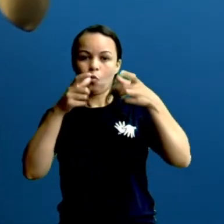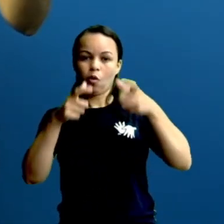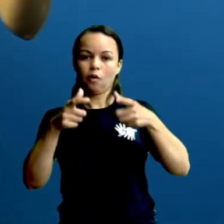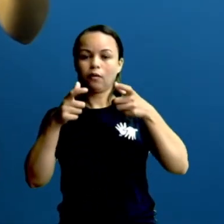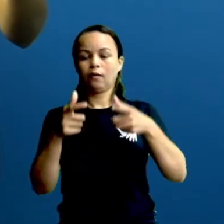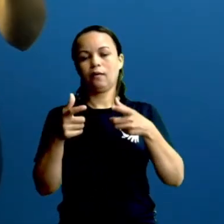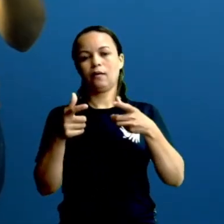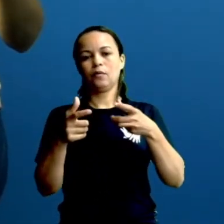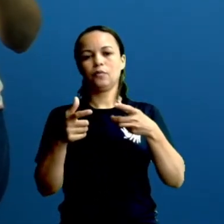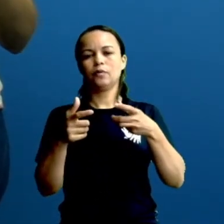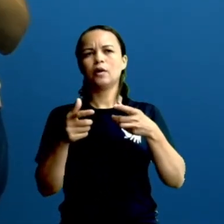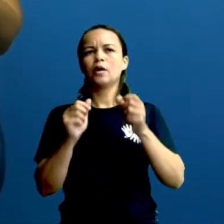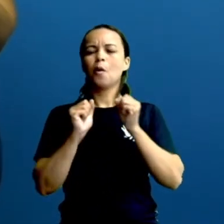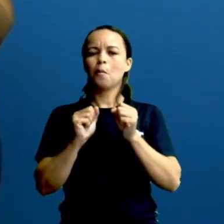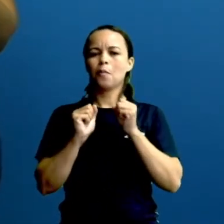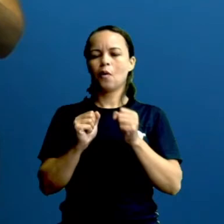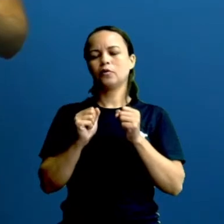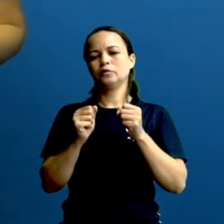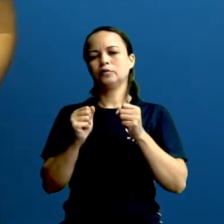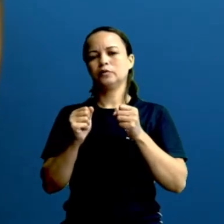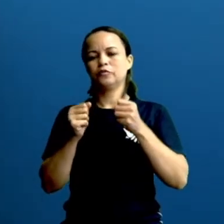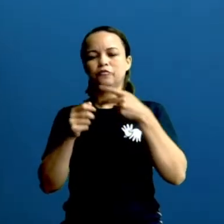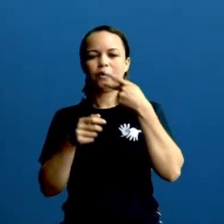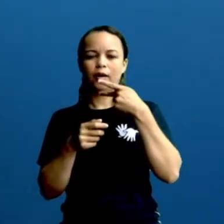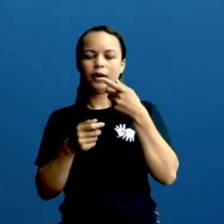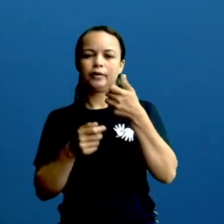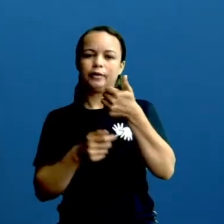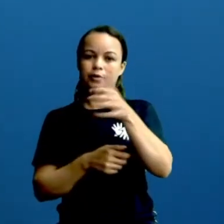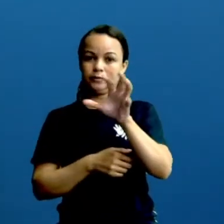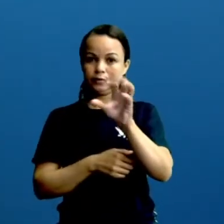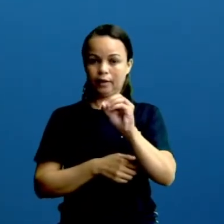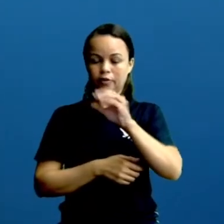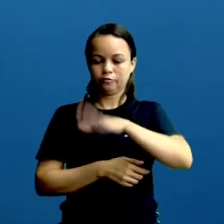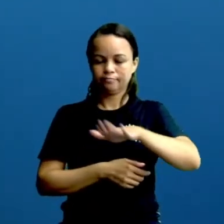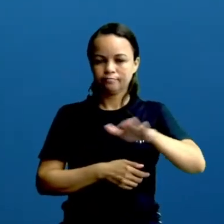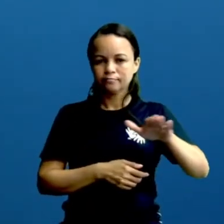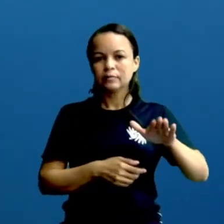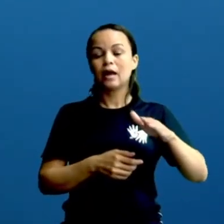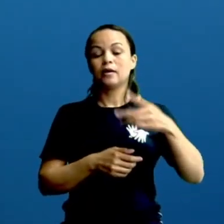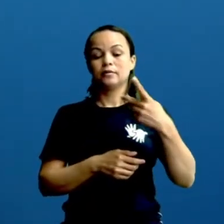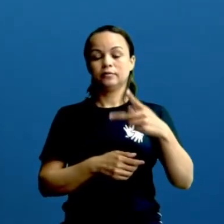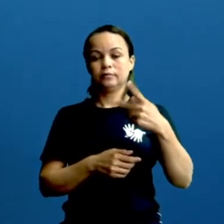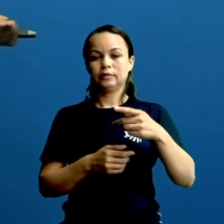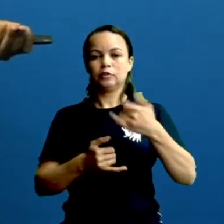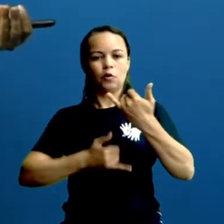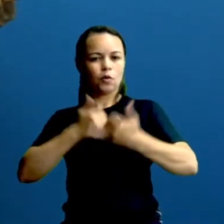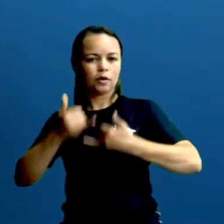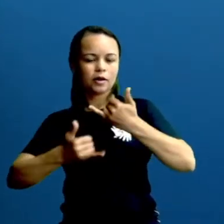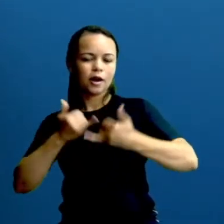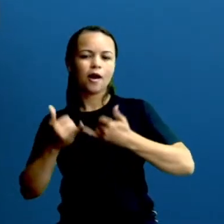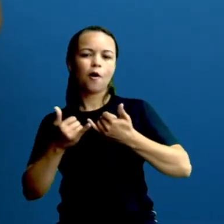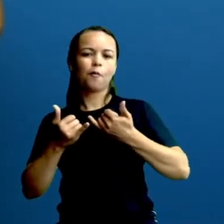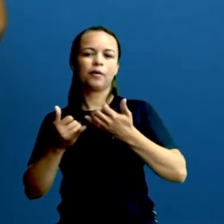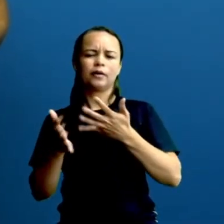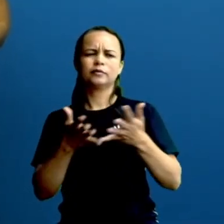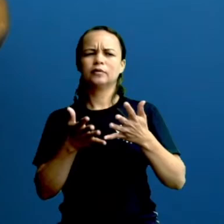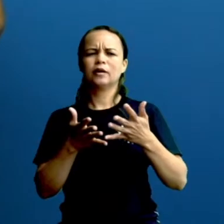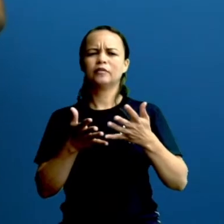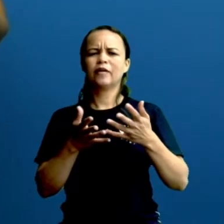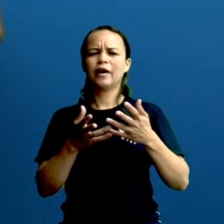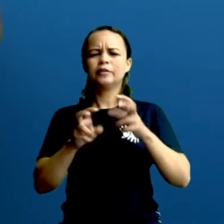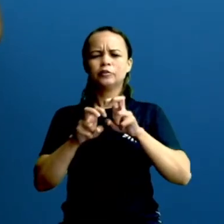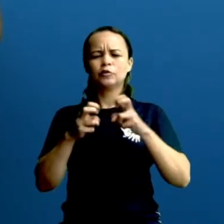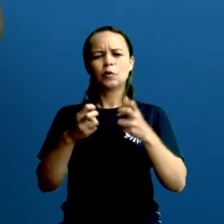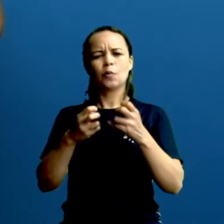eu posso dizer que essas crianças, essas primeiras 10 crianças, estavam nesse local brincando, porque o que a gente faz no